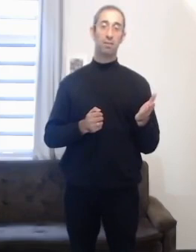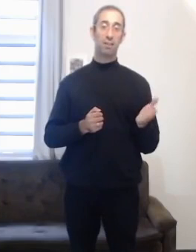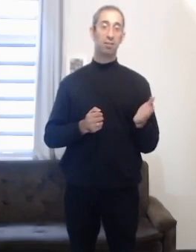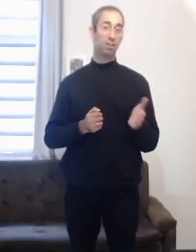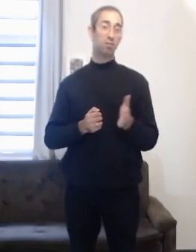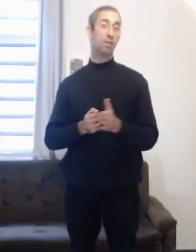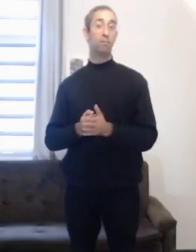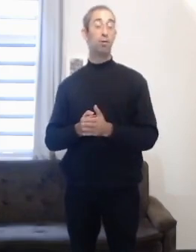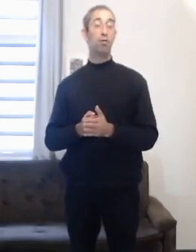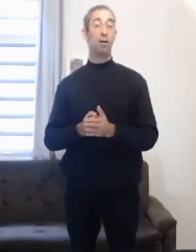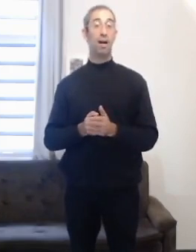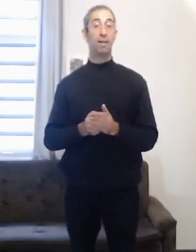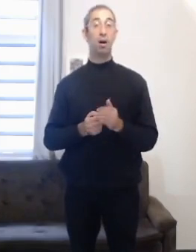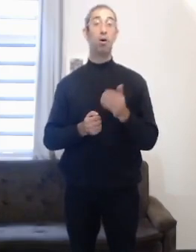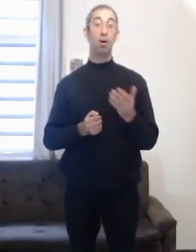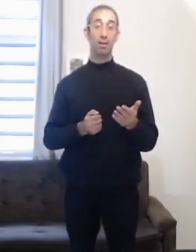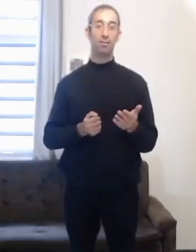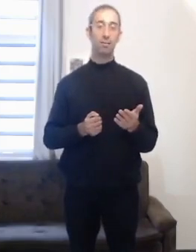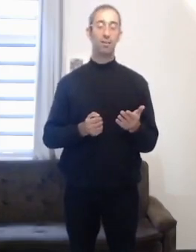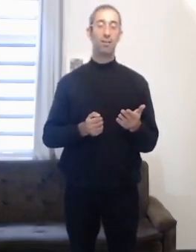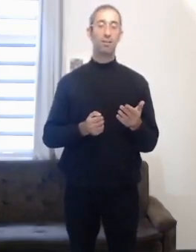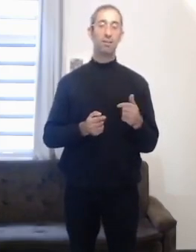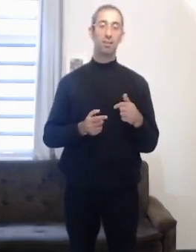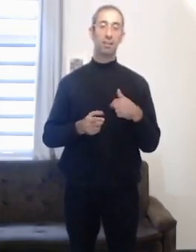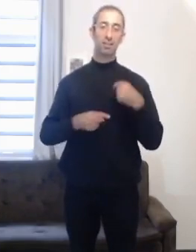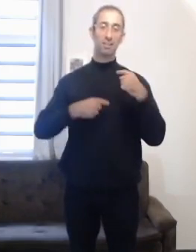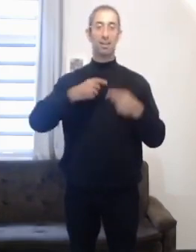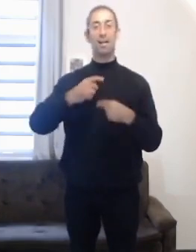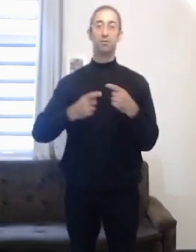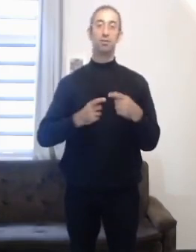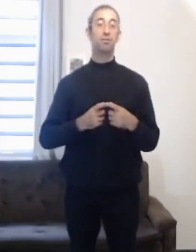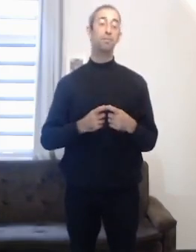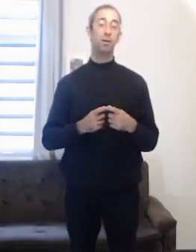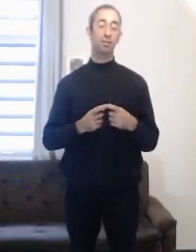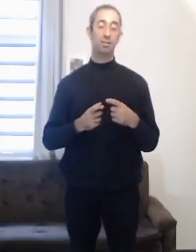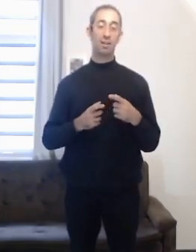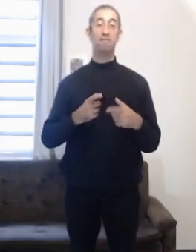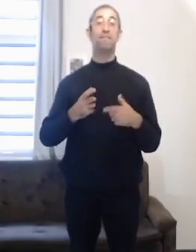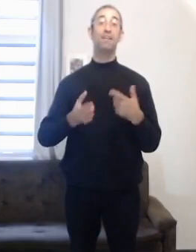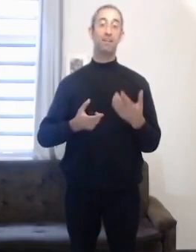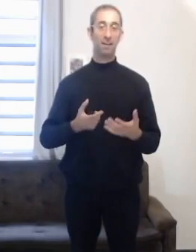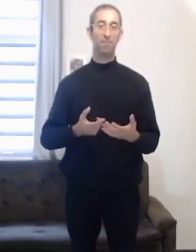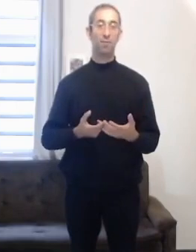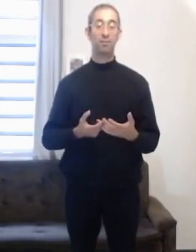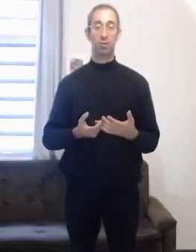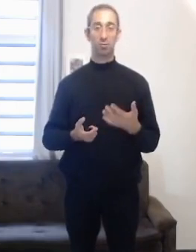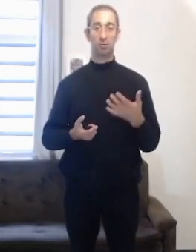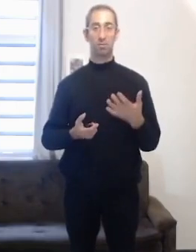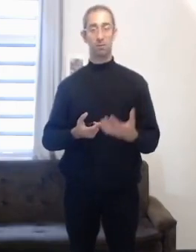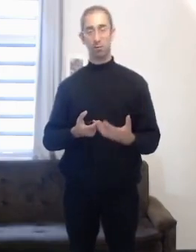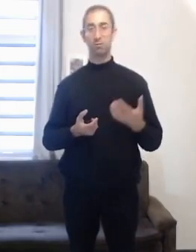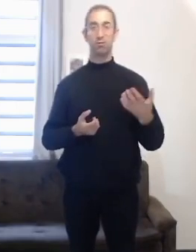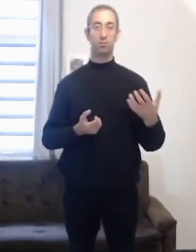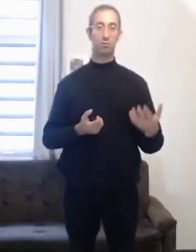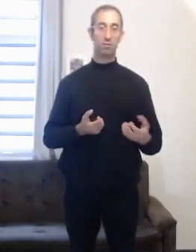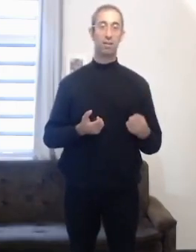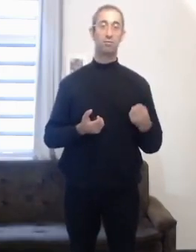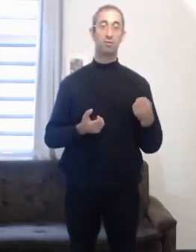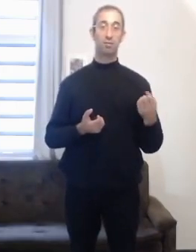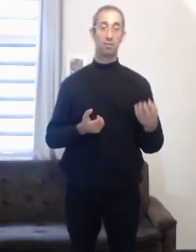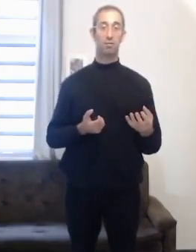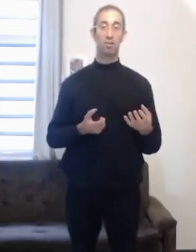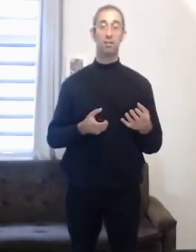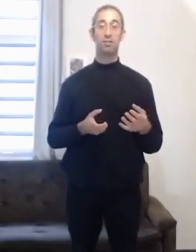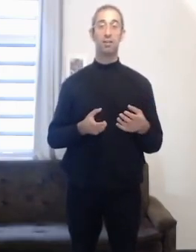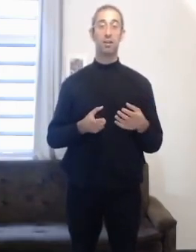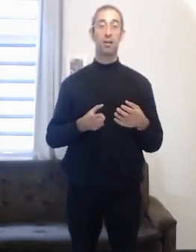se mostra que a teoria não está boa, aí é a hora da gente reciclar as nossas hipóteses, rever, né, as nossas concepções, nossos